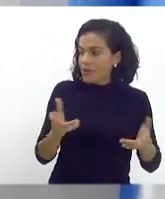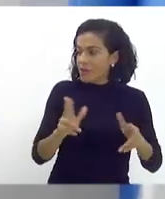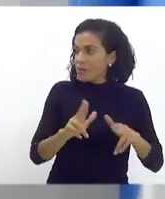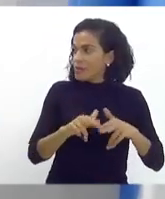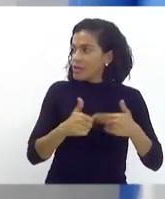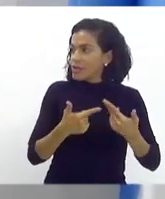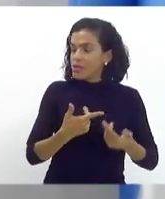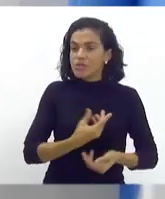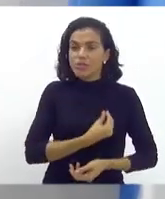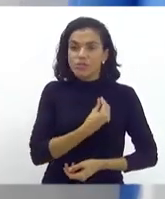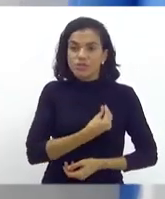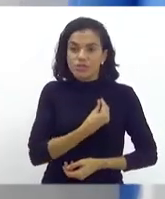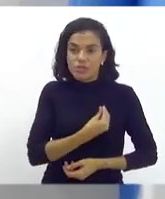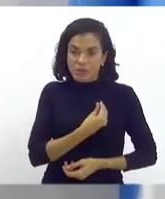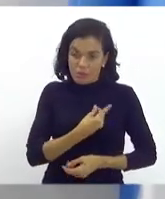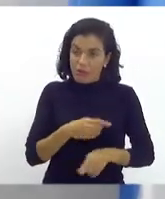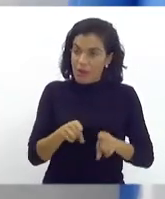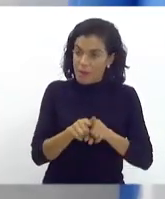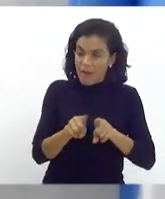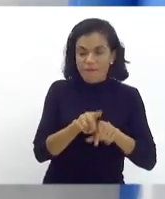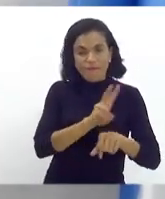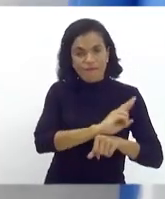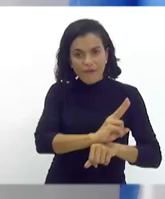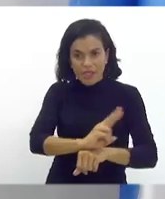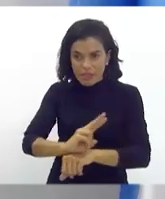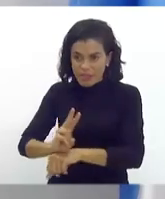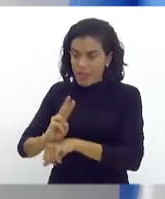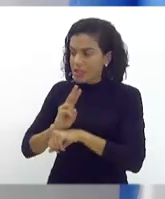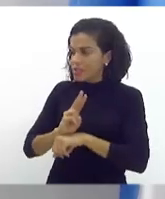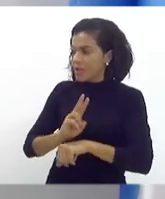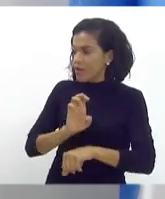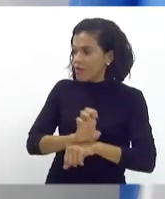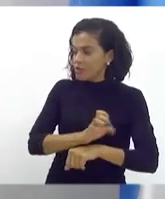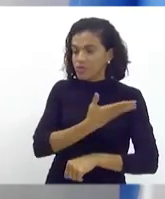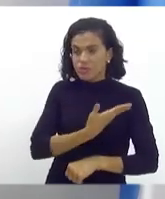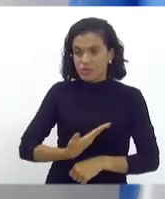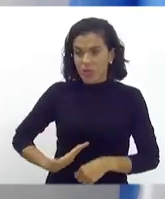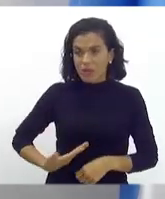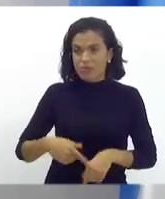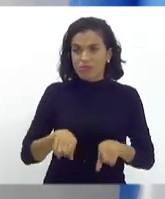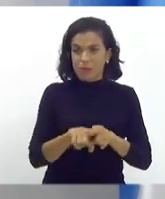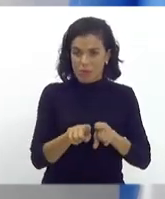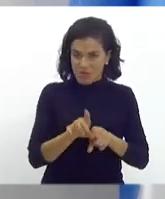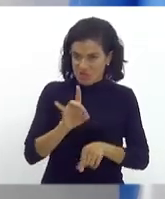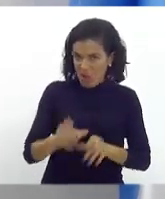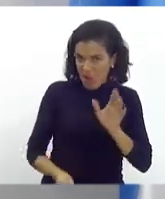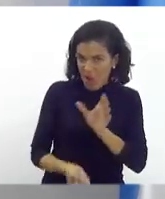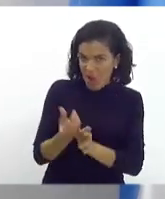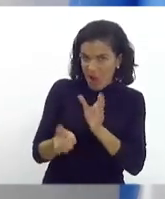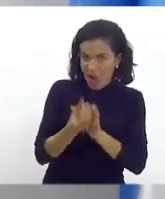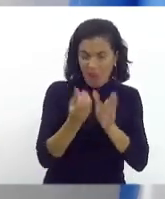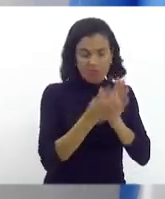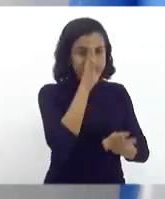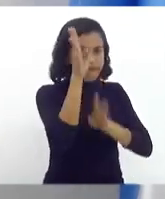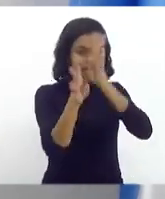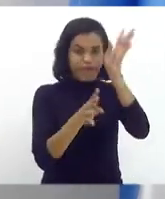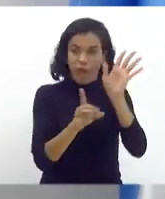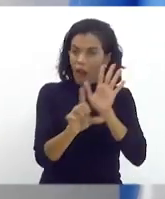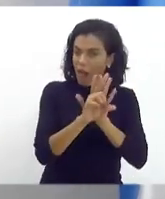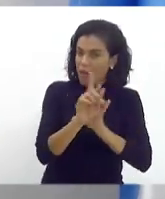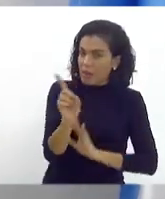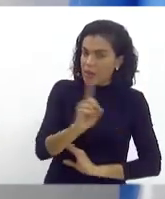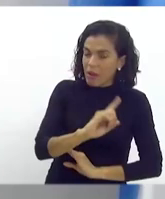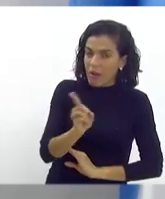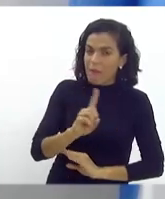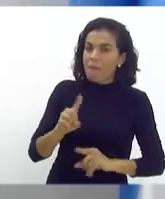aqui para também fiscalizar estamos aqui não só para fazermos leis mas estamos aqui para fazer